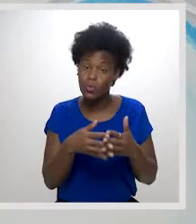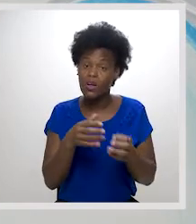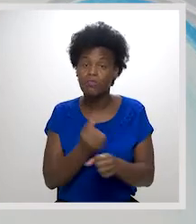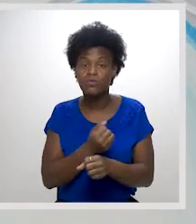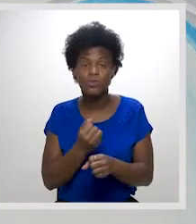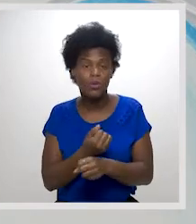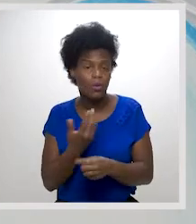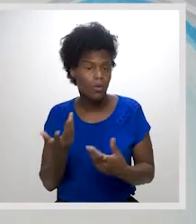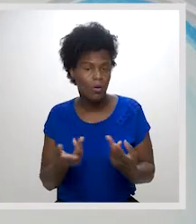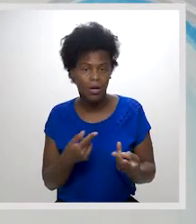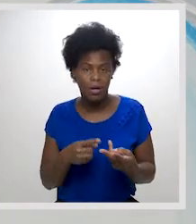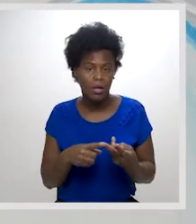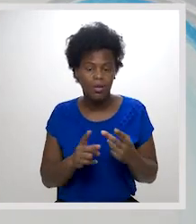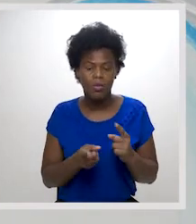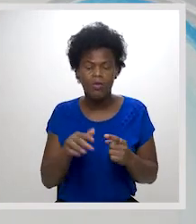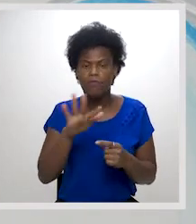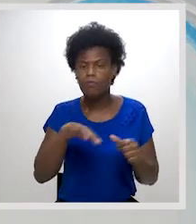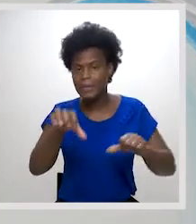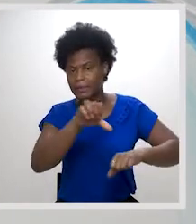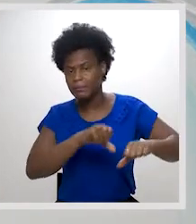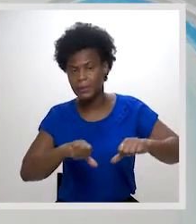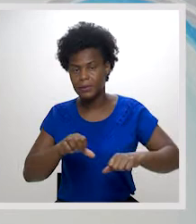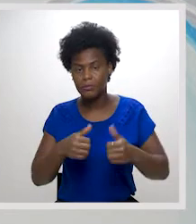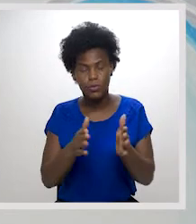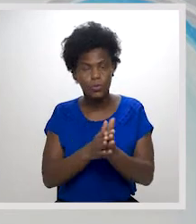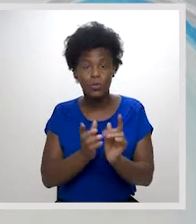Estrutura, funções, composição